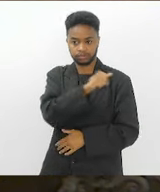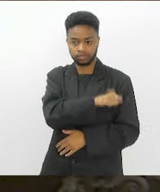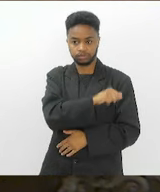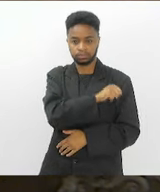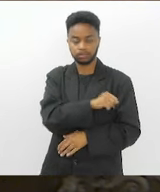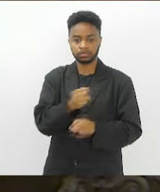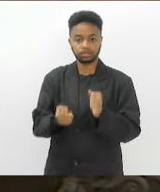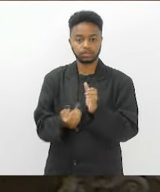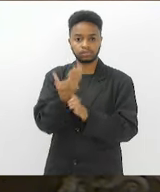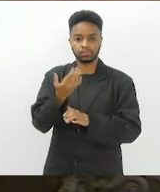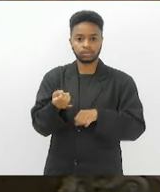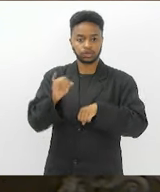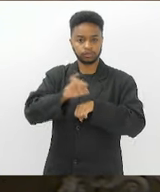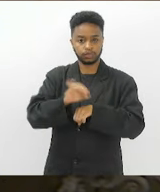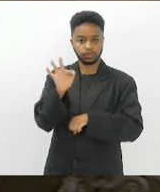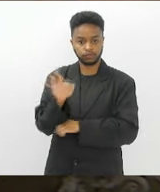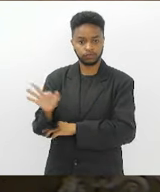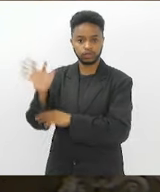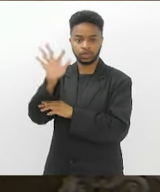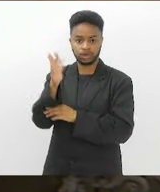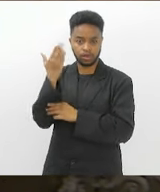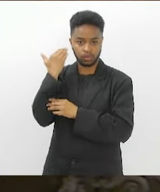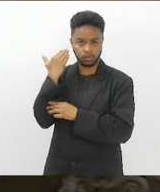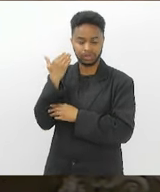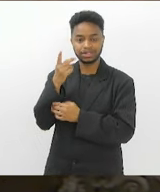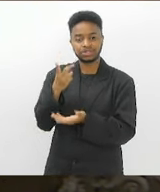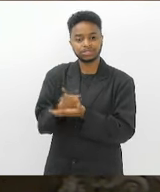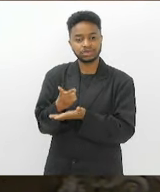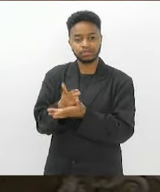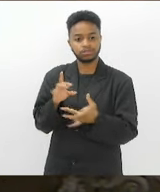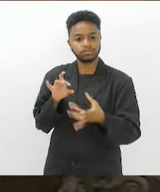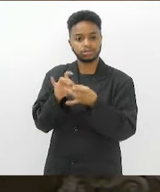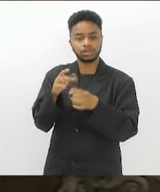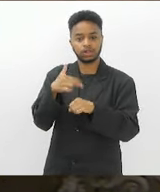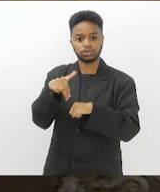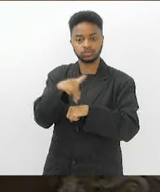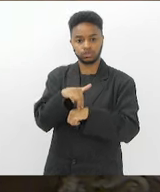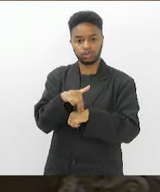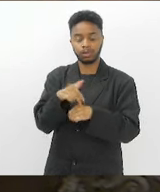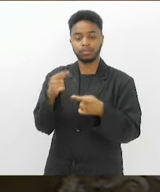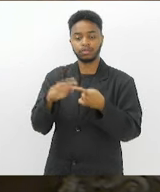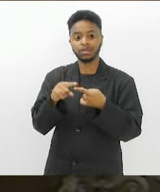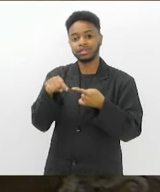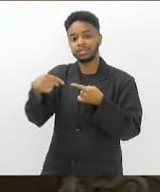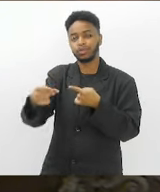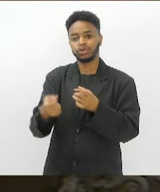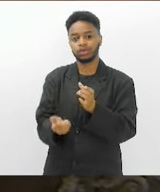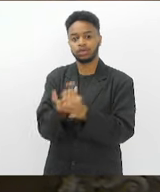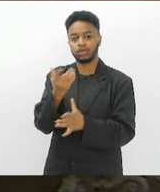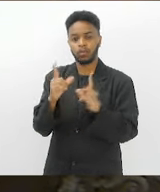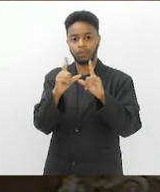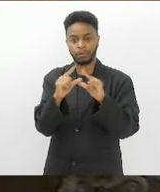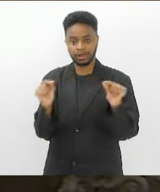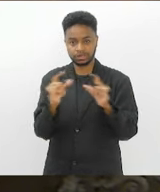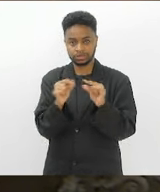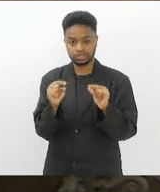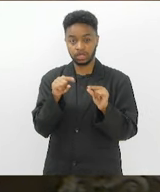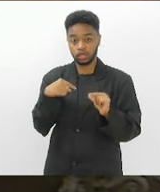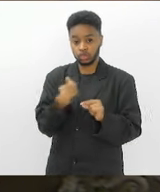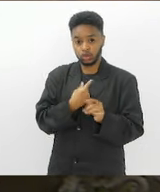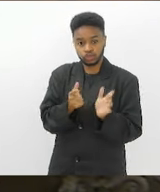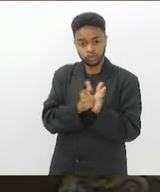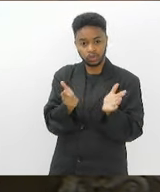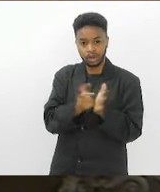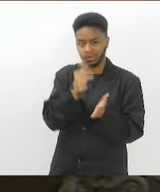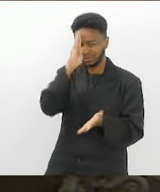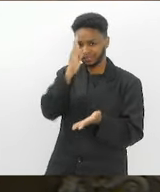capital federal, sempre foram jornais nacionais. Quando Brasília nasceu, os jornais daqui não acreditavam